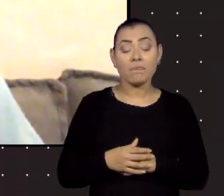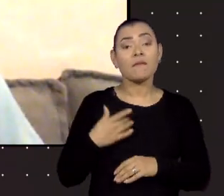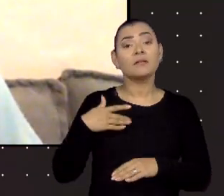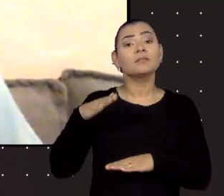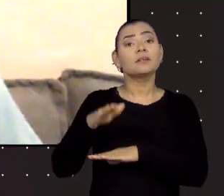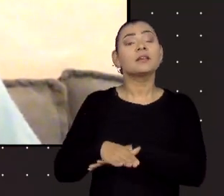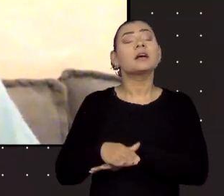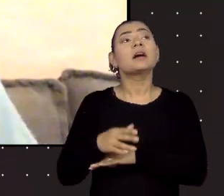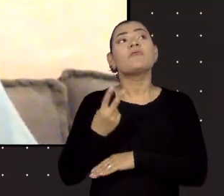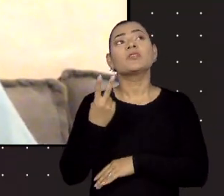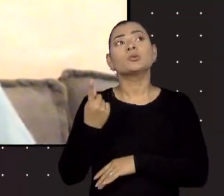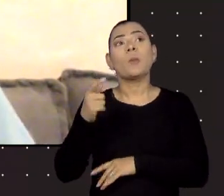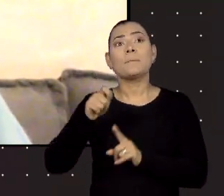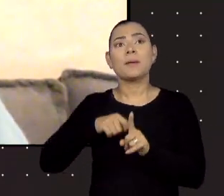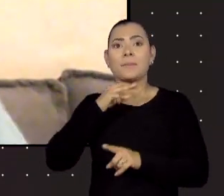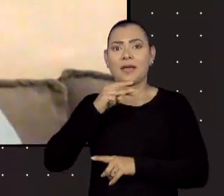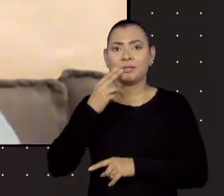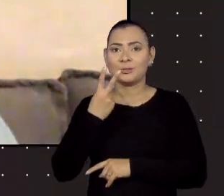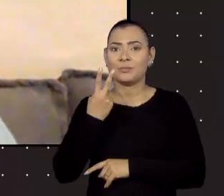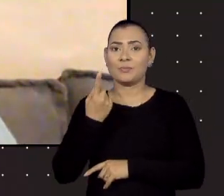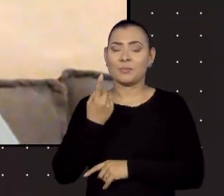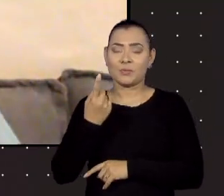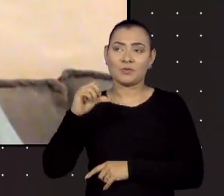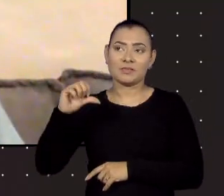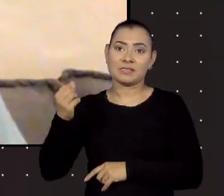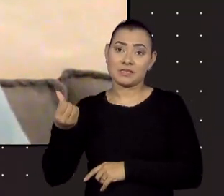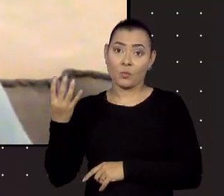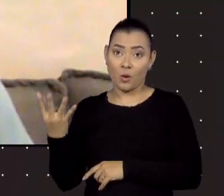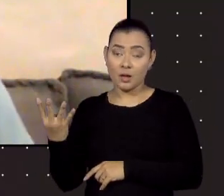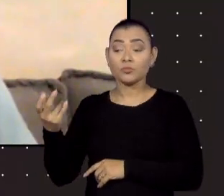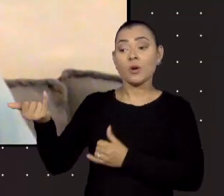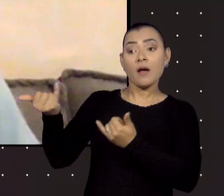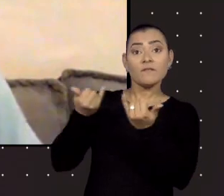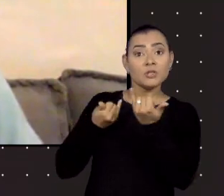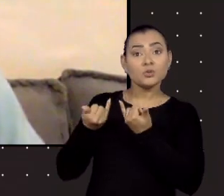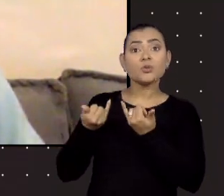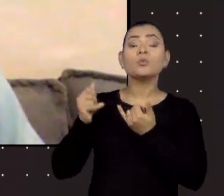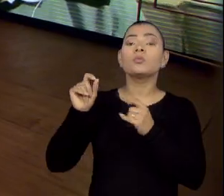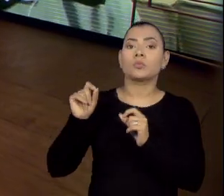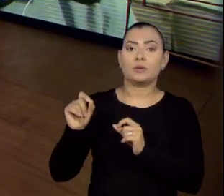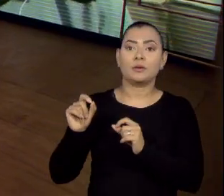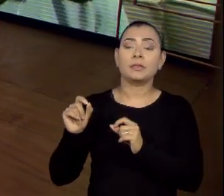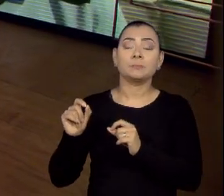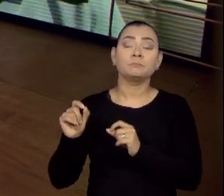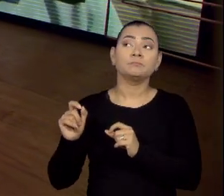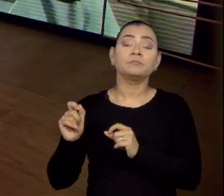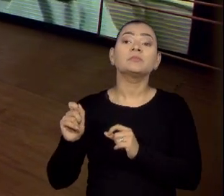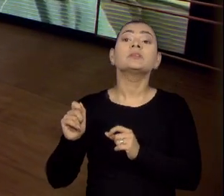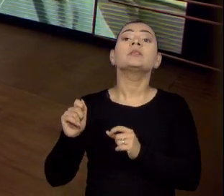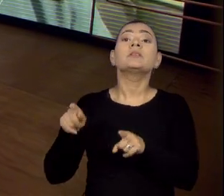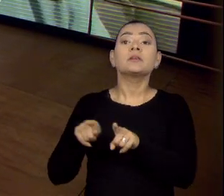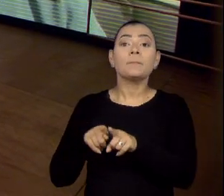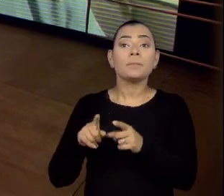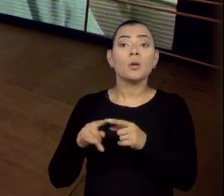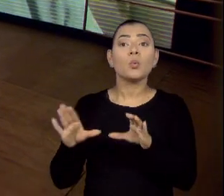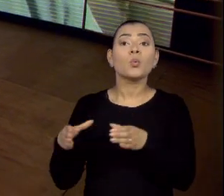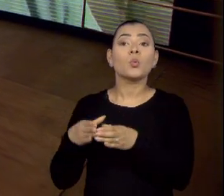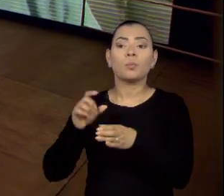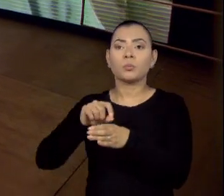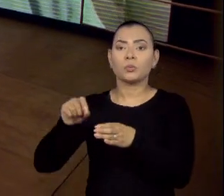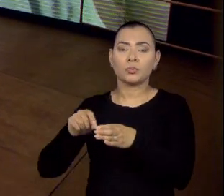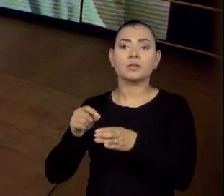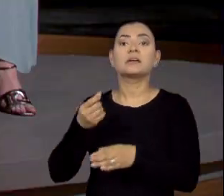31 de março, nós fomos avisados de que tinha saído do Mackenzie um grupo que